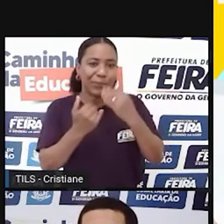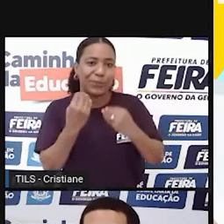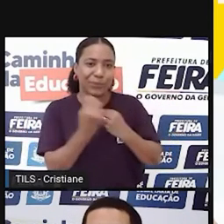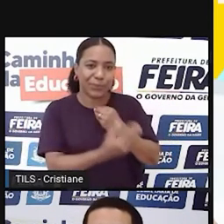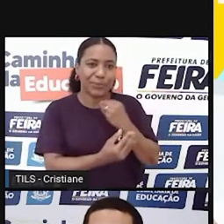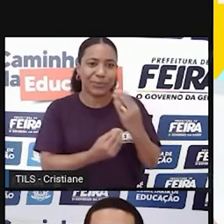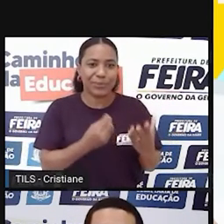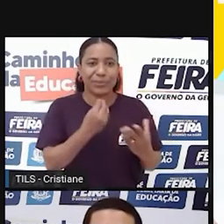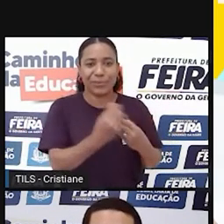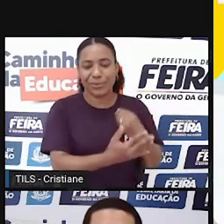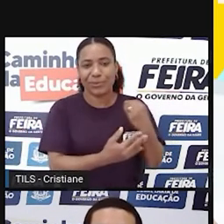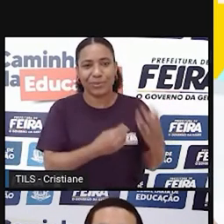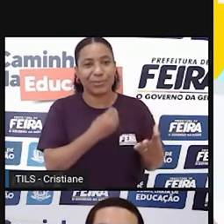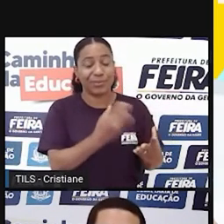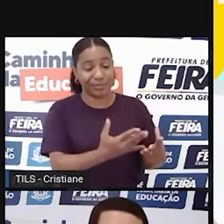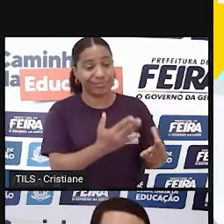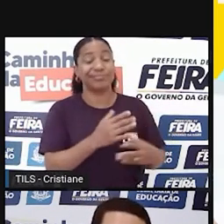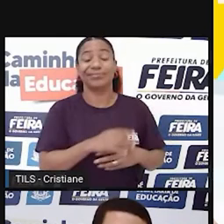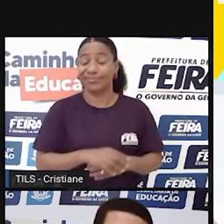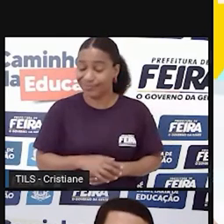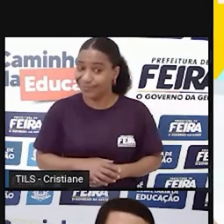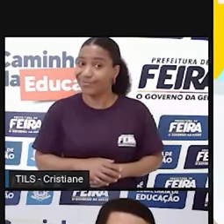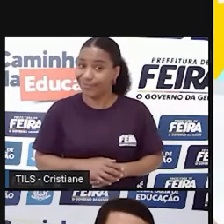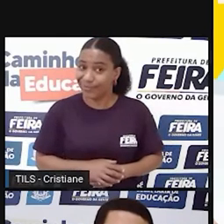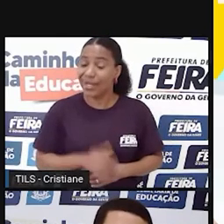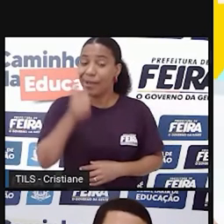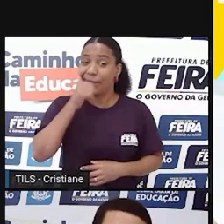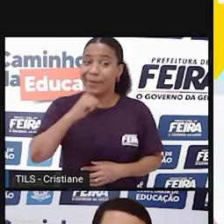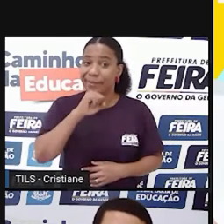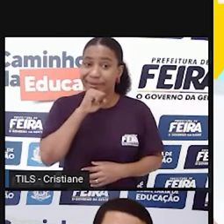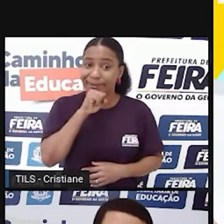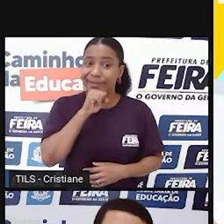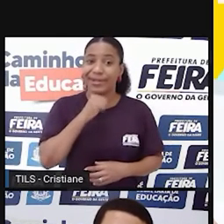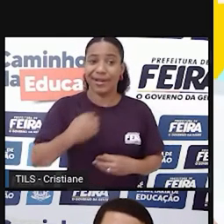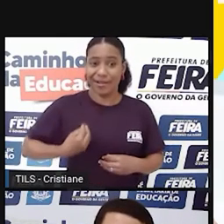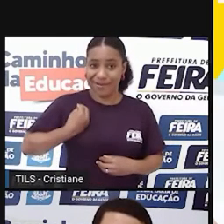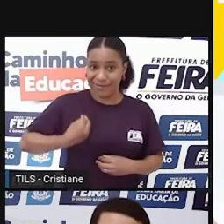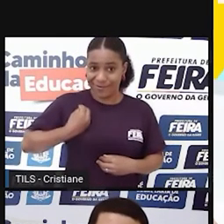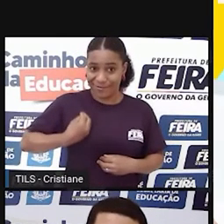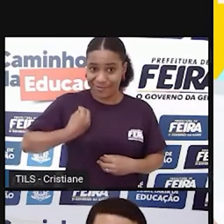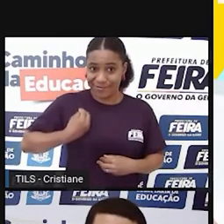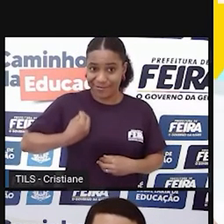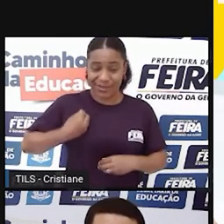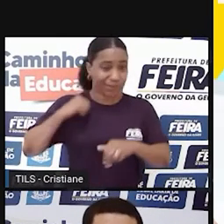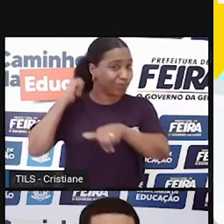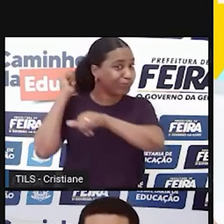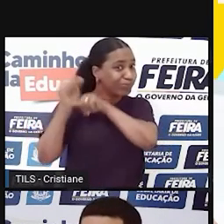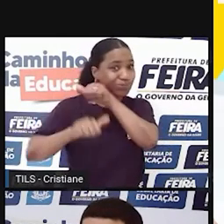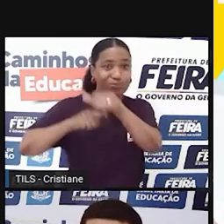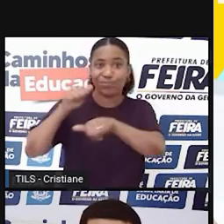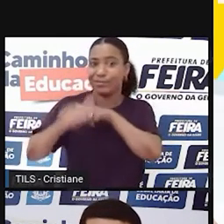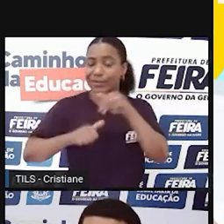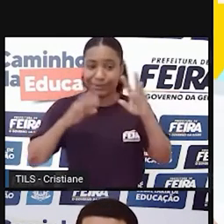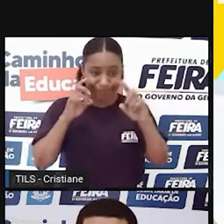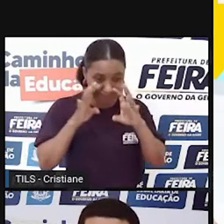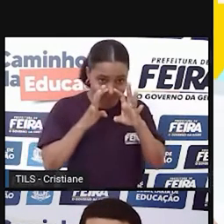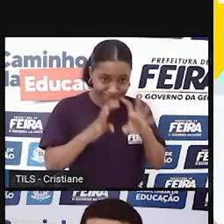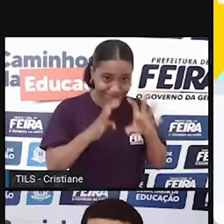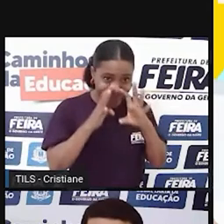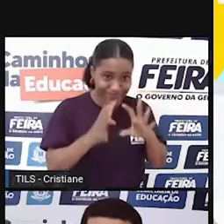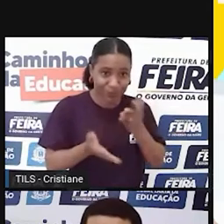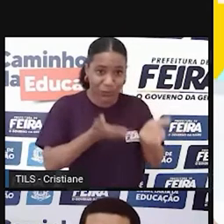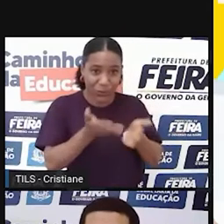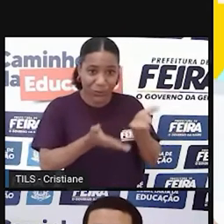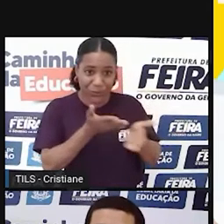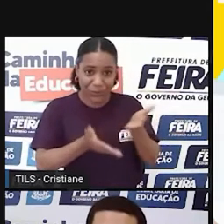mudar completamente a vida desta mãe. E eu estou focando aqui na mãe. Não é porque não vai mudar a vida do